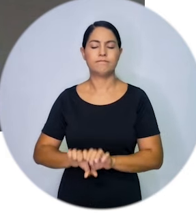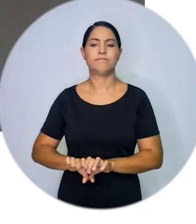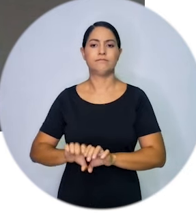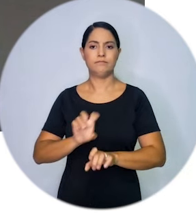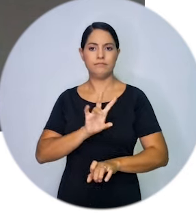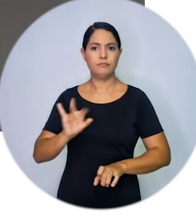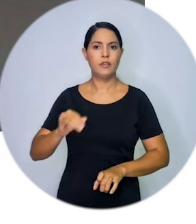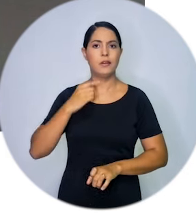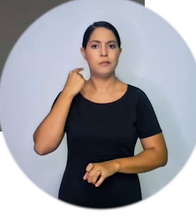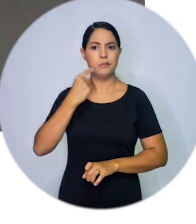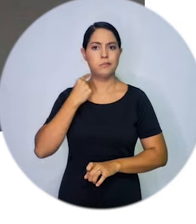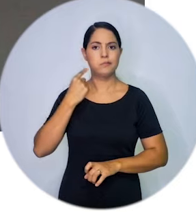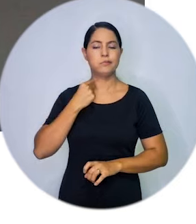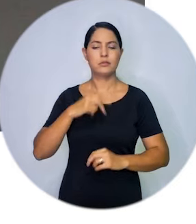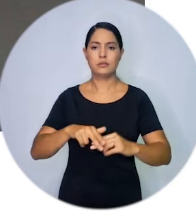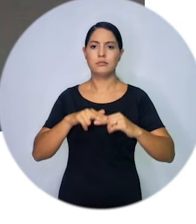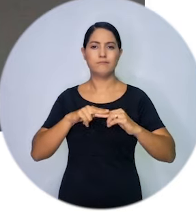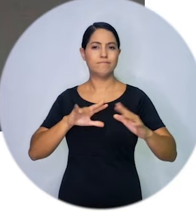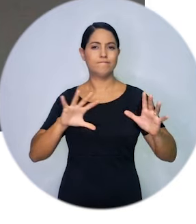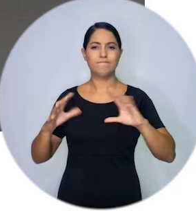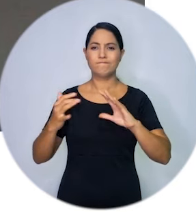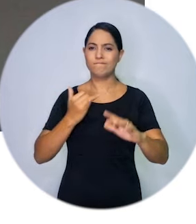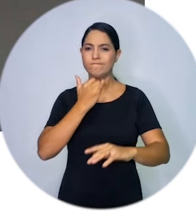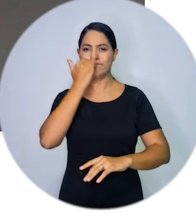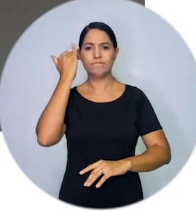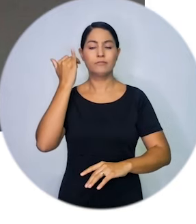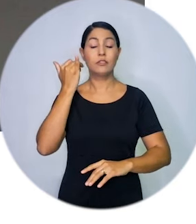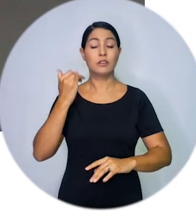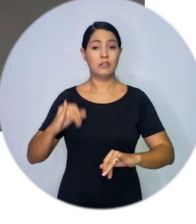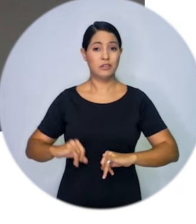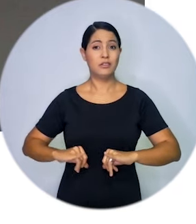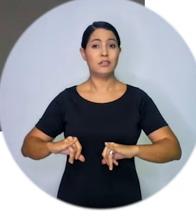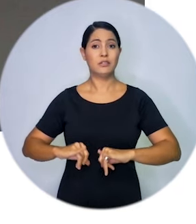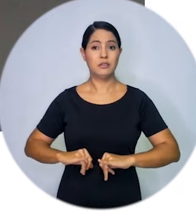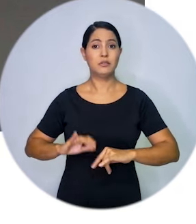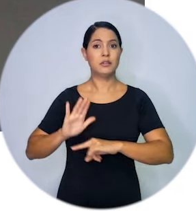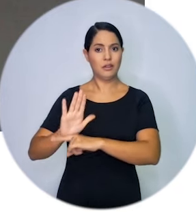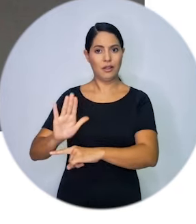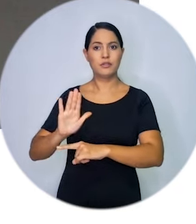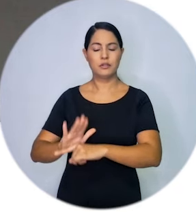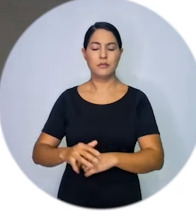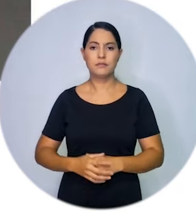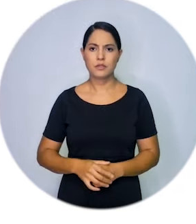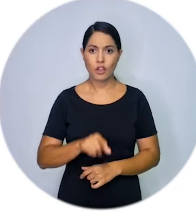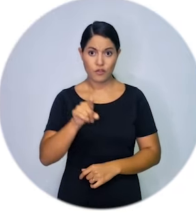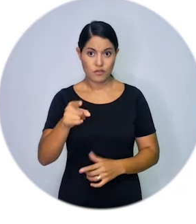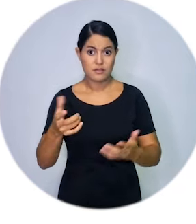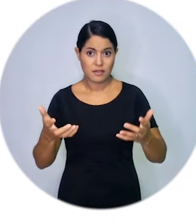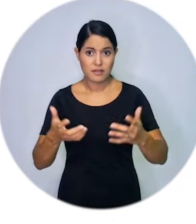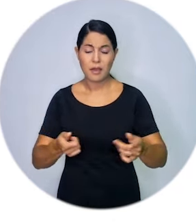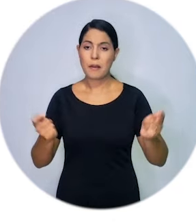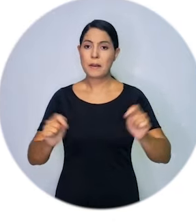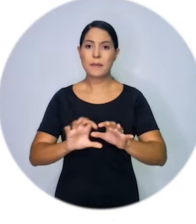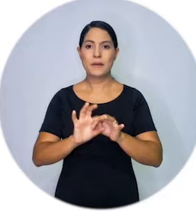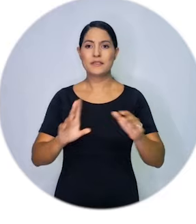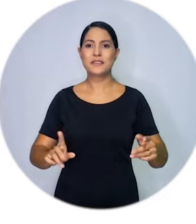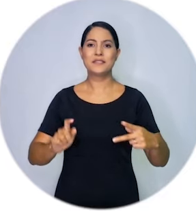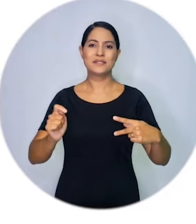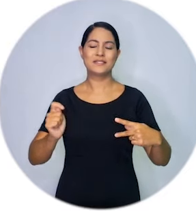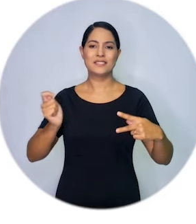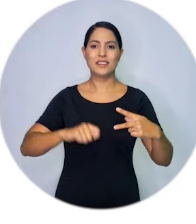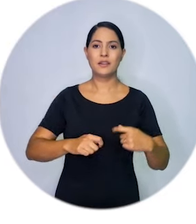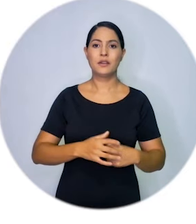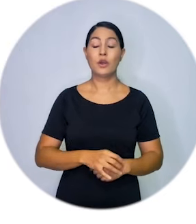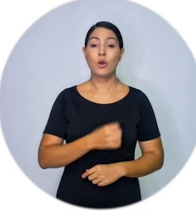que garantirão o reerguer dos colegas assolados por esta tragédia. Fecha aspas. Quer ajudar? A chave Pix